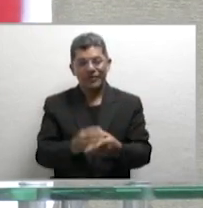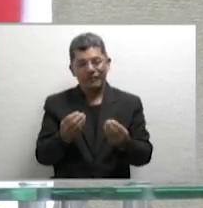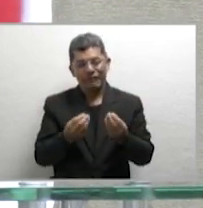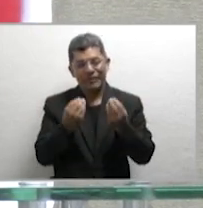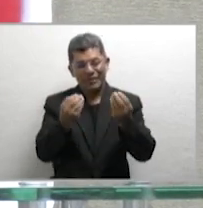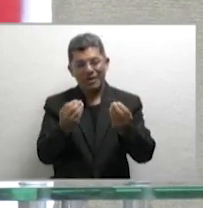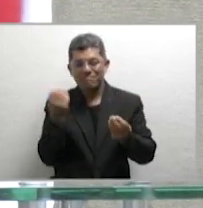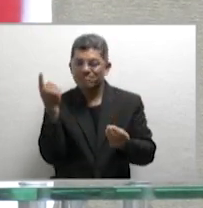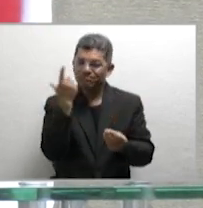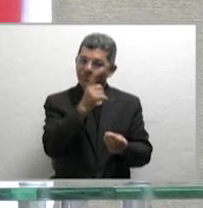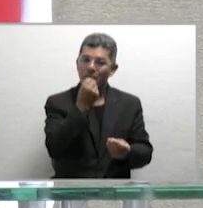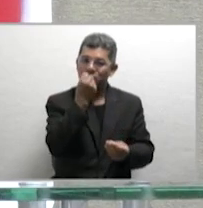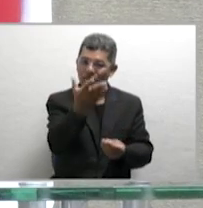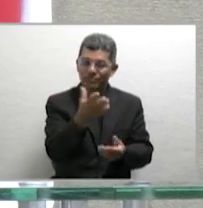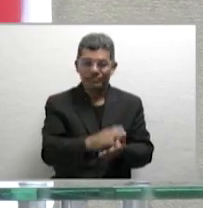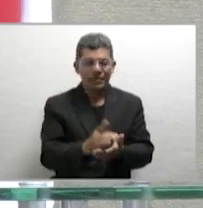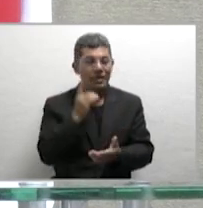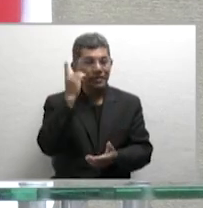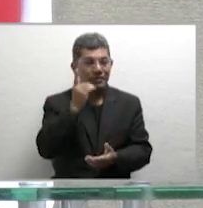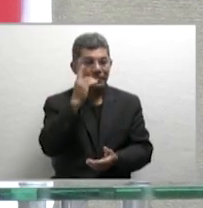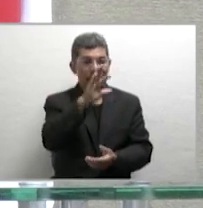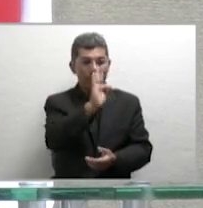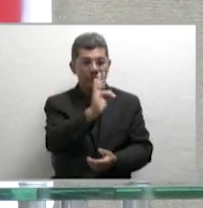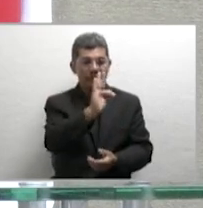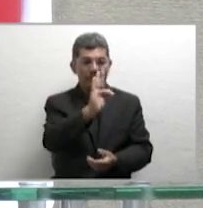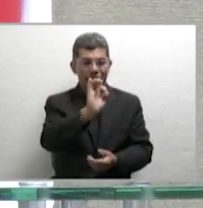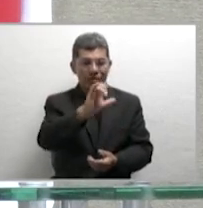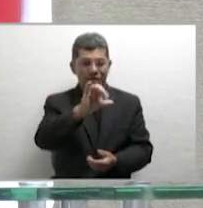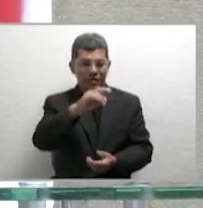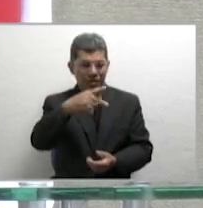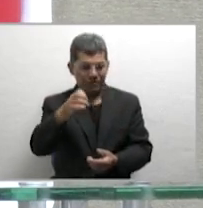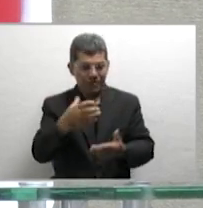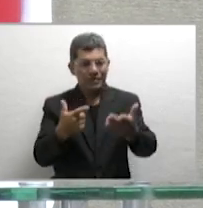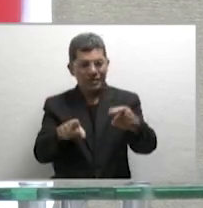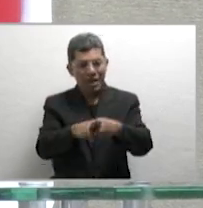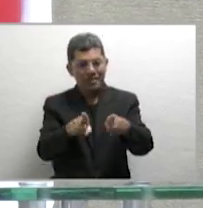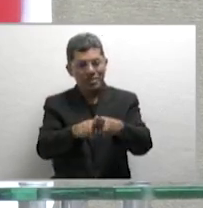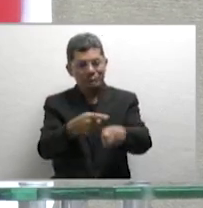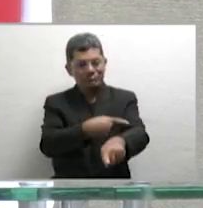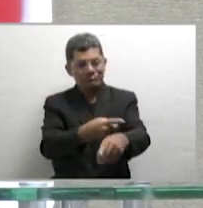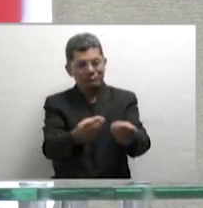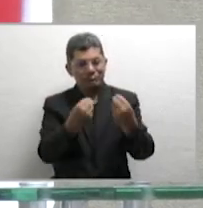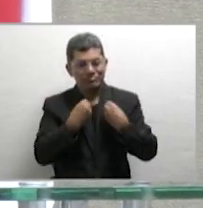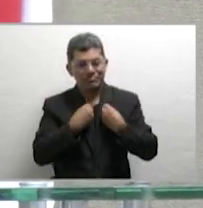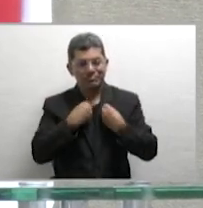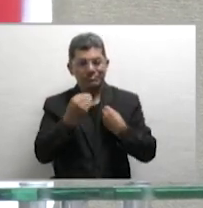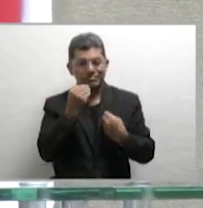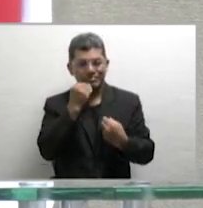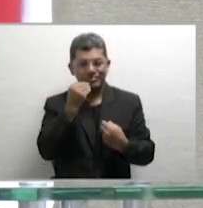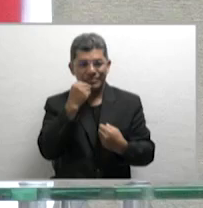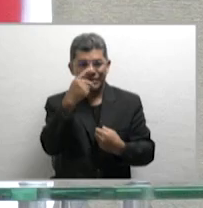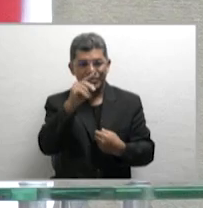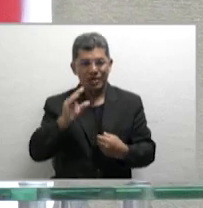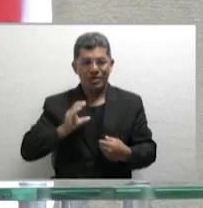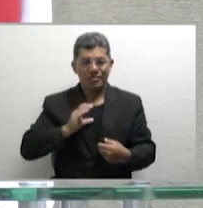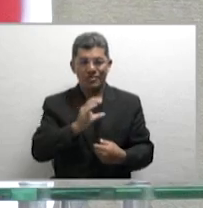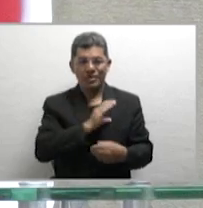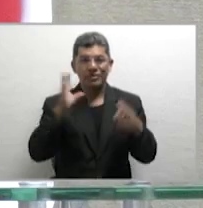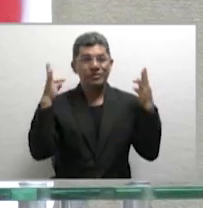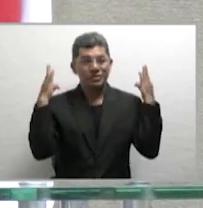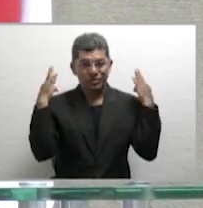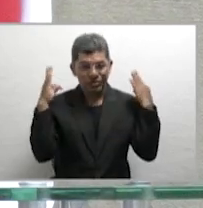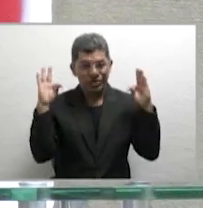show. Deputado Felipe Souza, que gentilmente me concedeu a honra de participar da sua comissão de